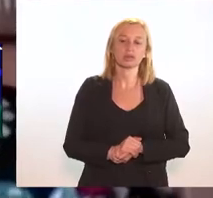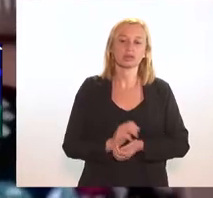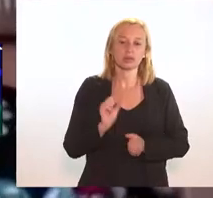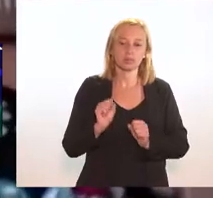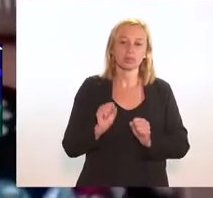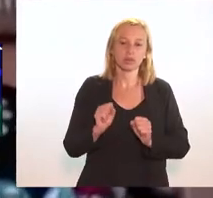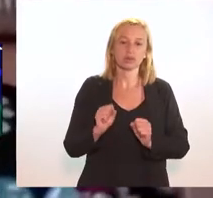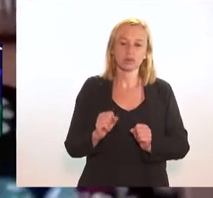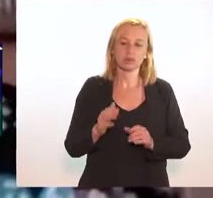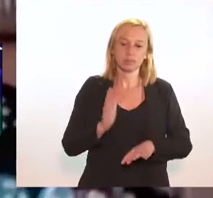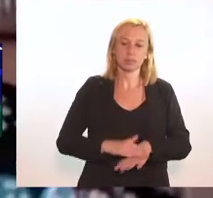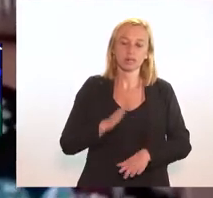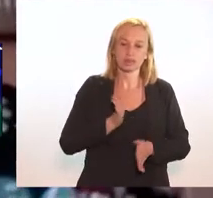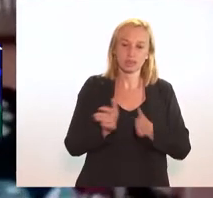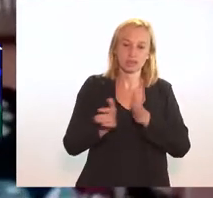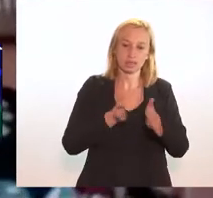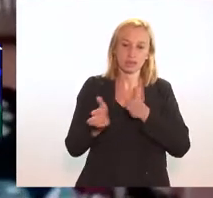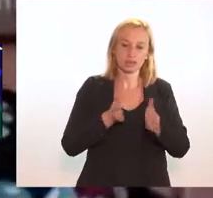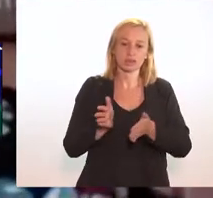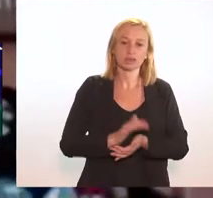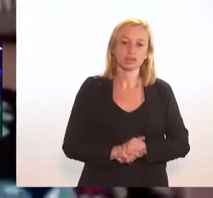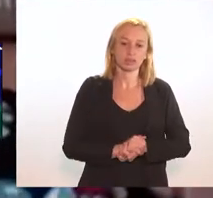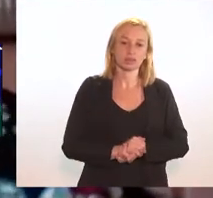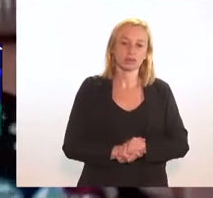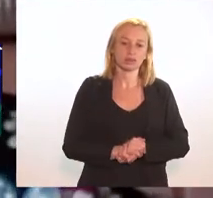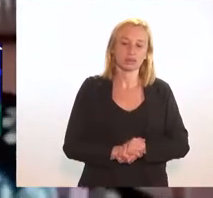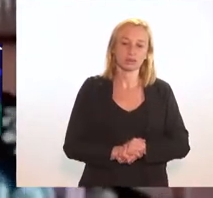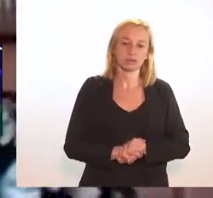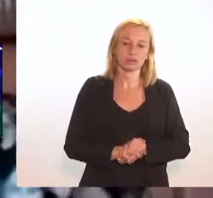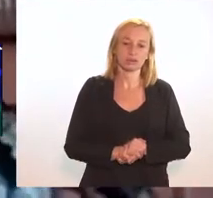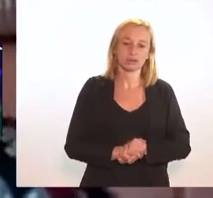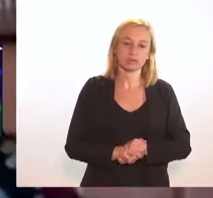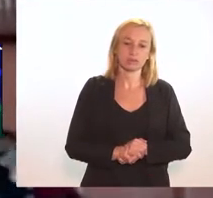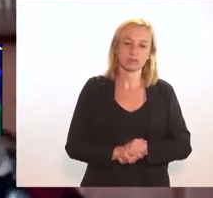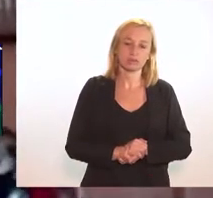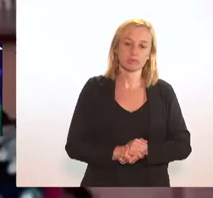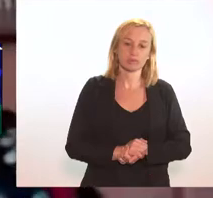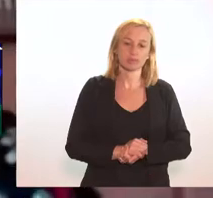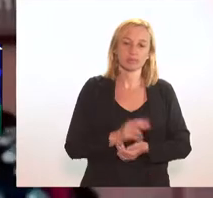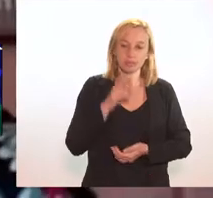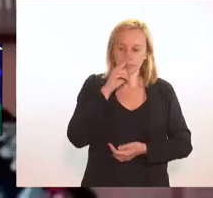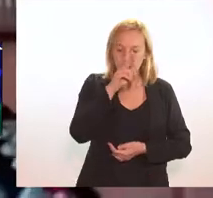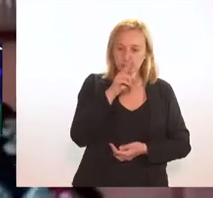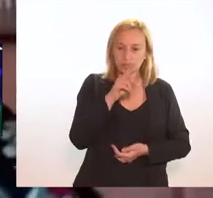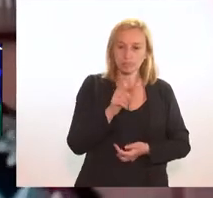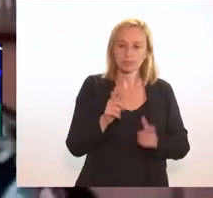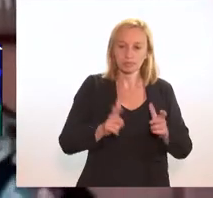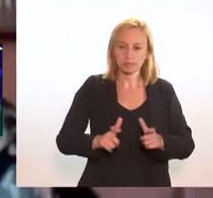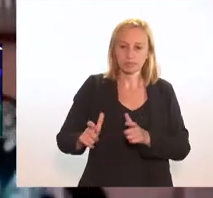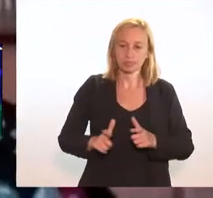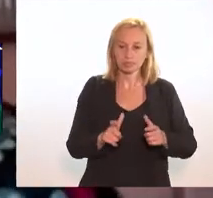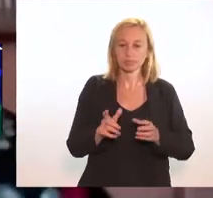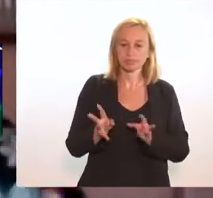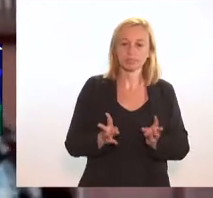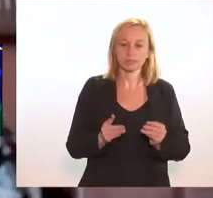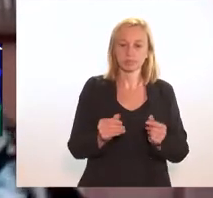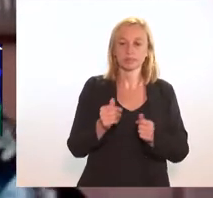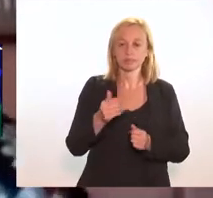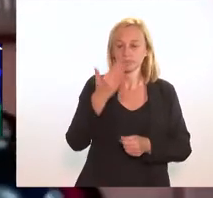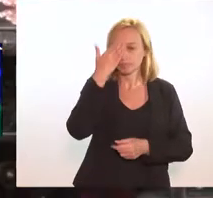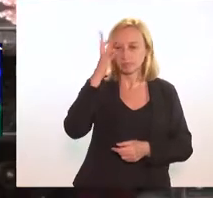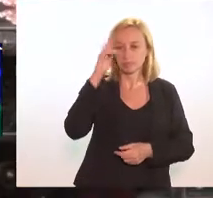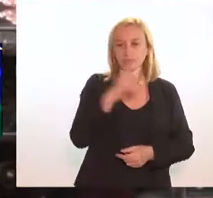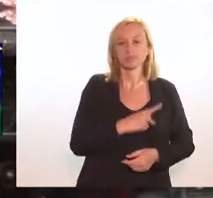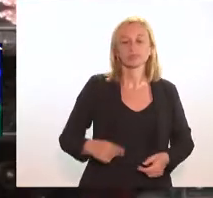mais acesso, né? Eu acho que a gente tem essa responsabilidade de fortalecer essa acessibilidade. Obrigada, presidente.